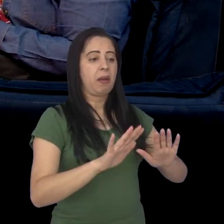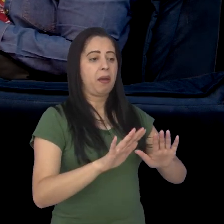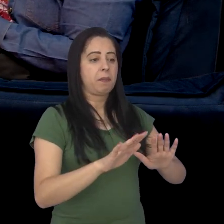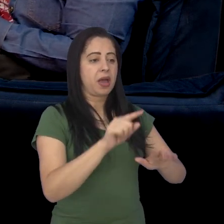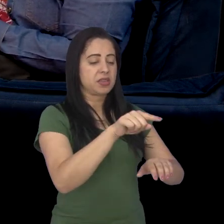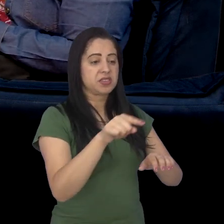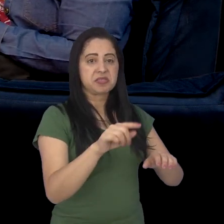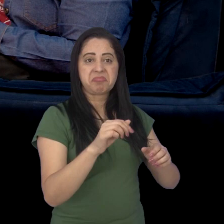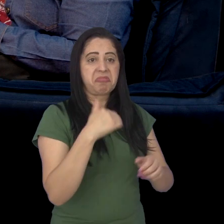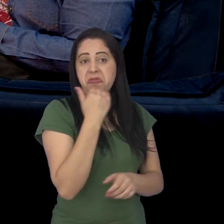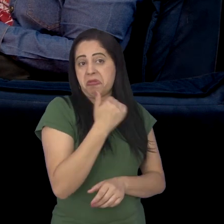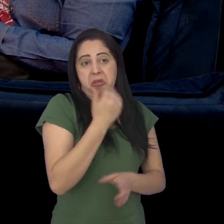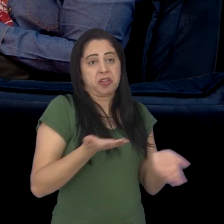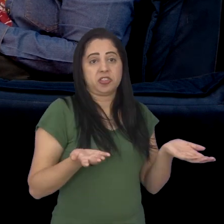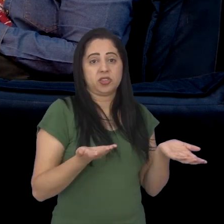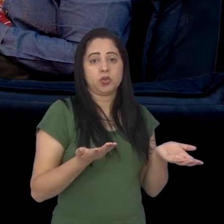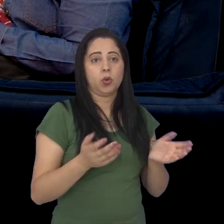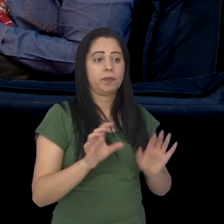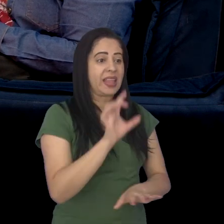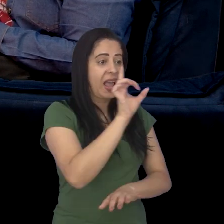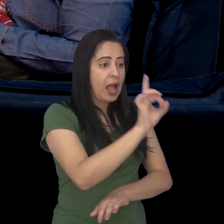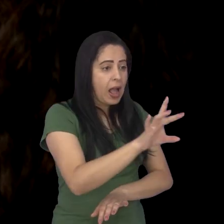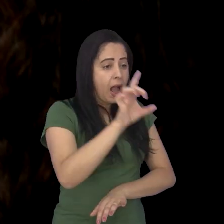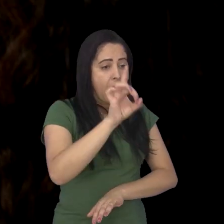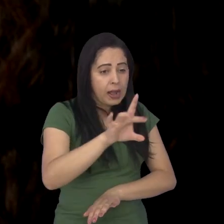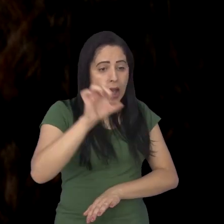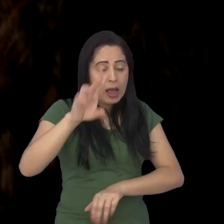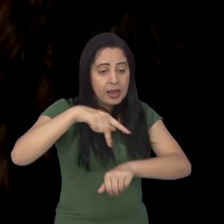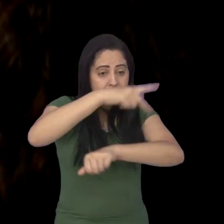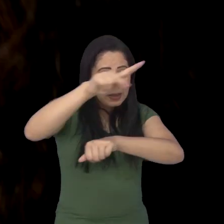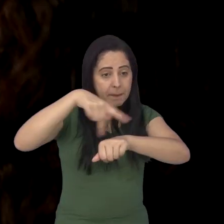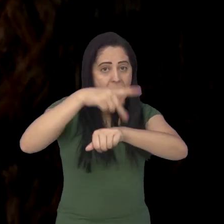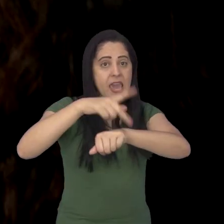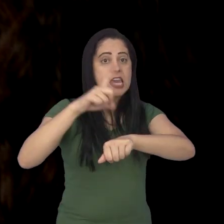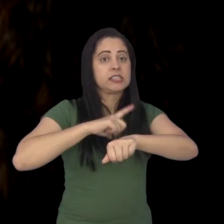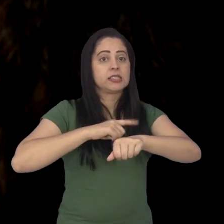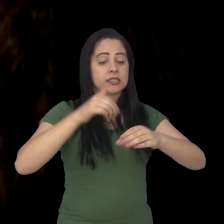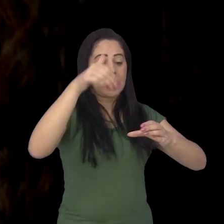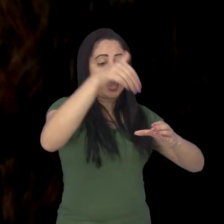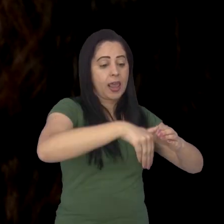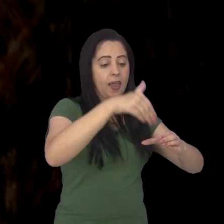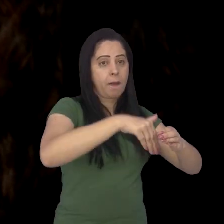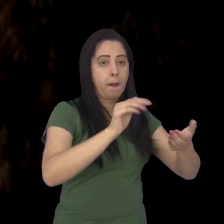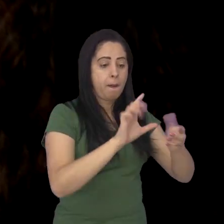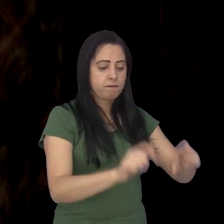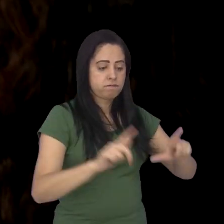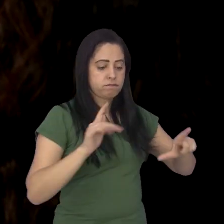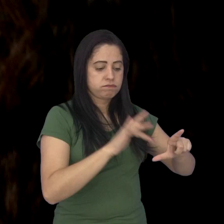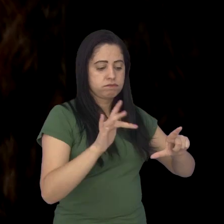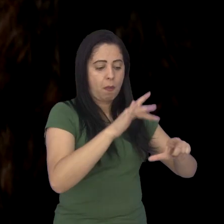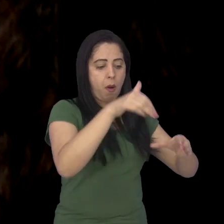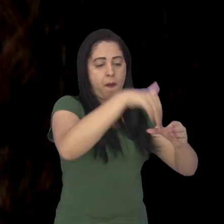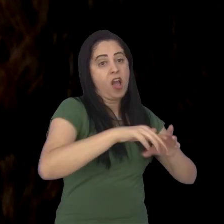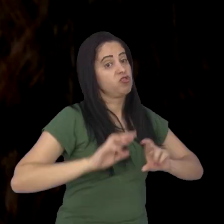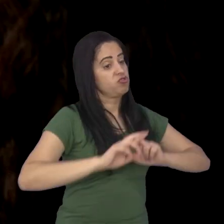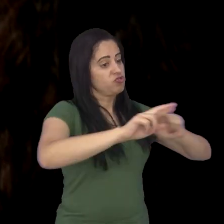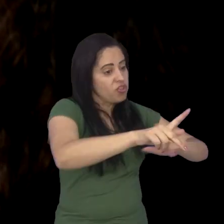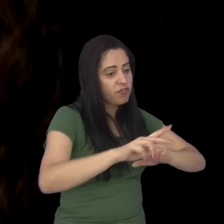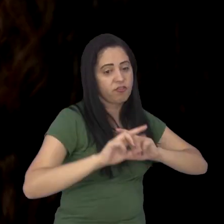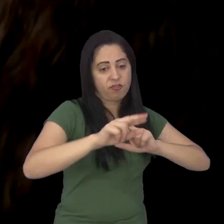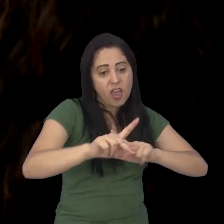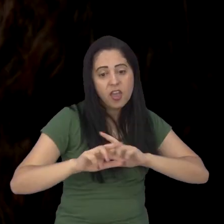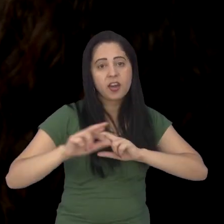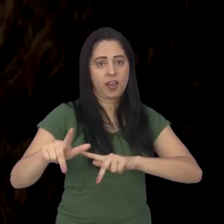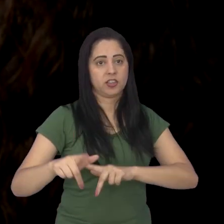experiência numa votação e a partir disso eles desenvolveram a urna deles. Então cada país tem a urna de acordo com a sua necessidade.